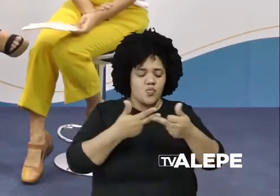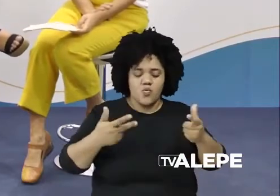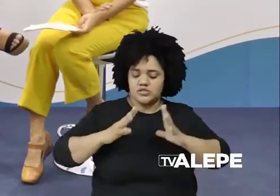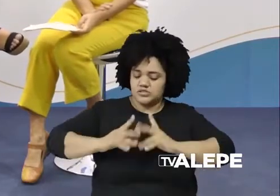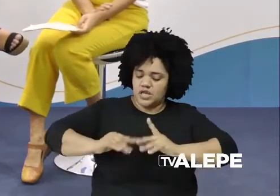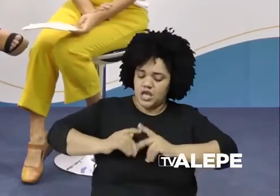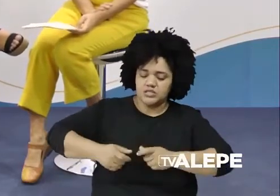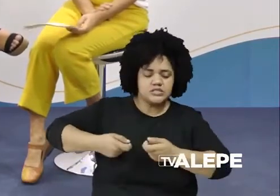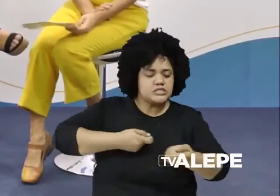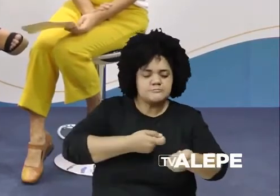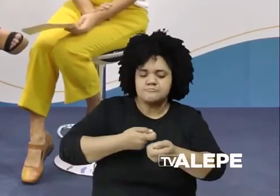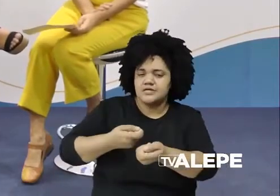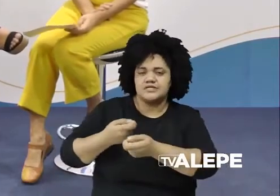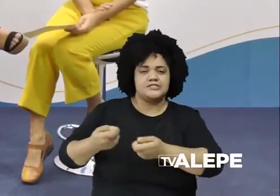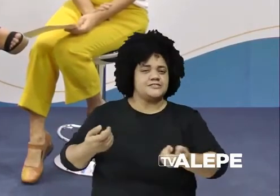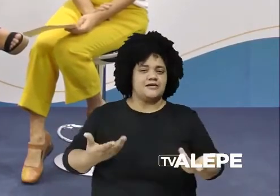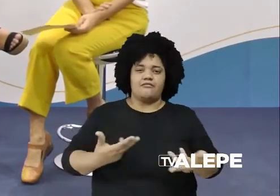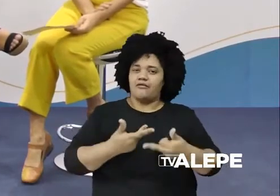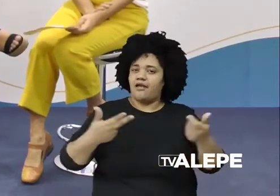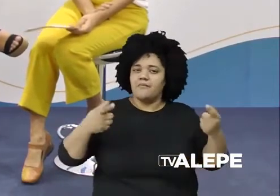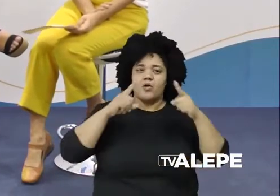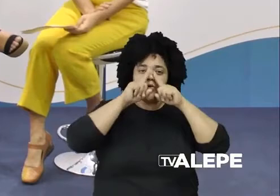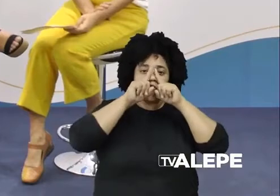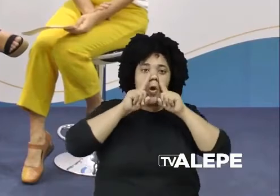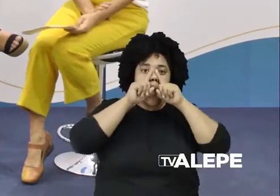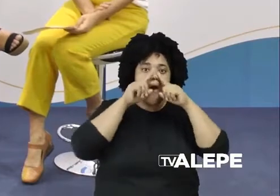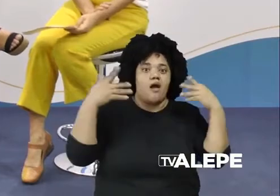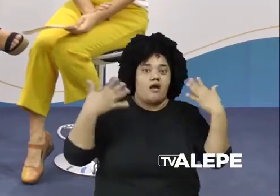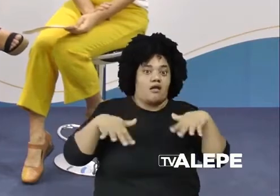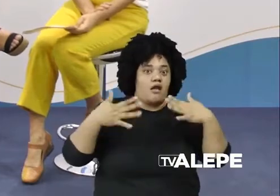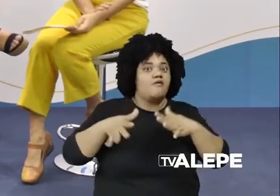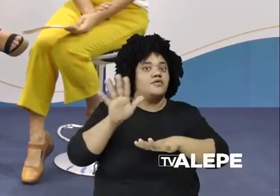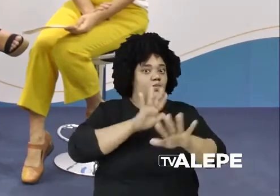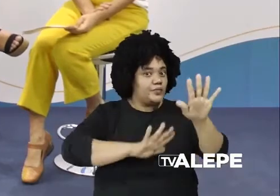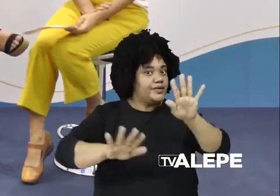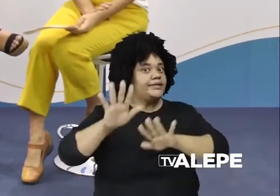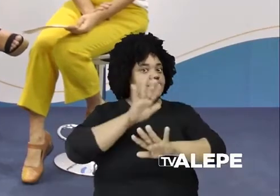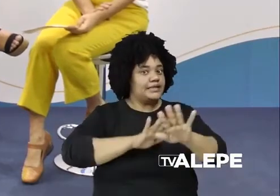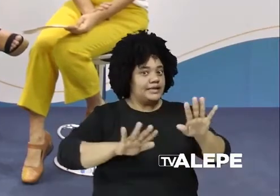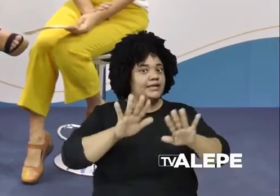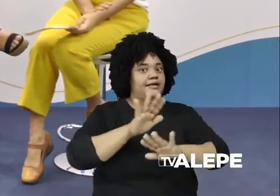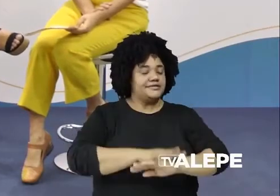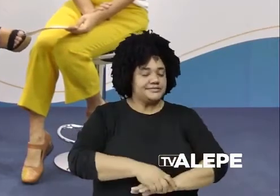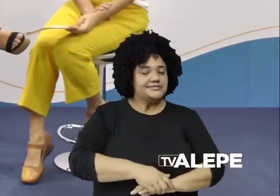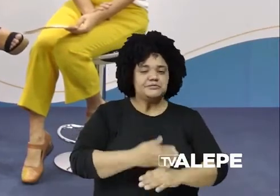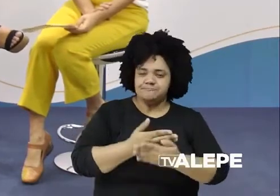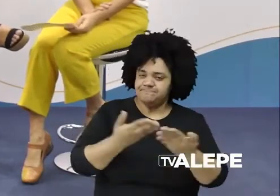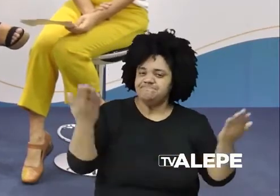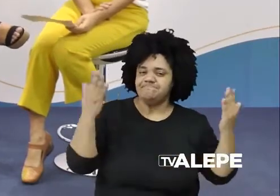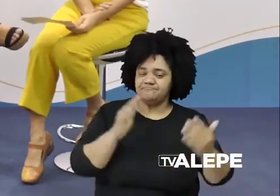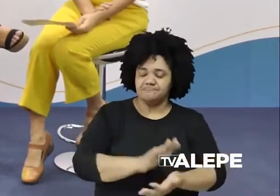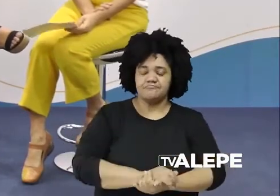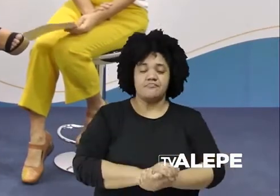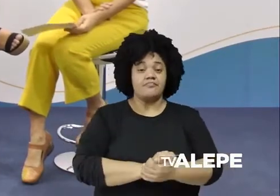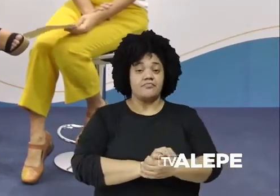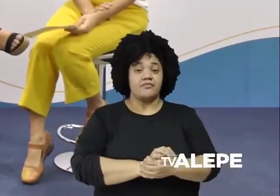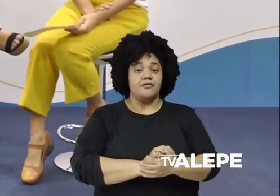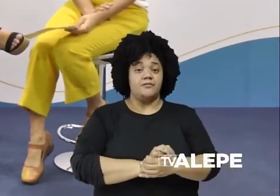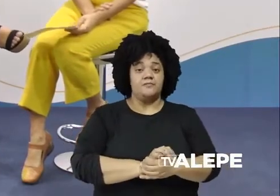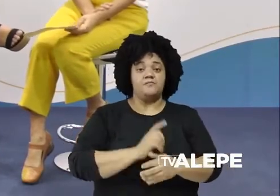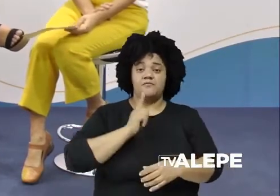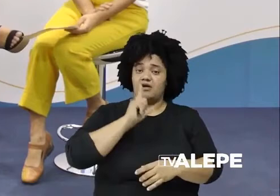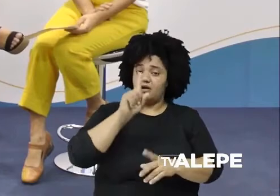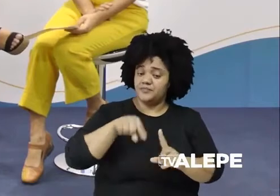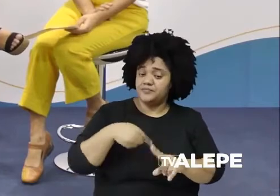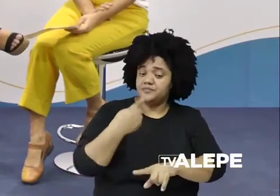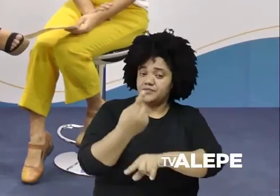algum produto de limpeza que é muito grave. Então, muito cuidado com isso, gente. E